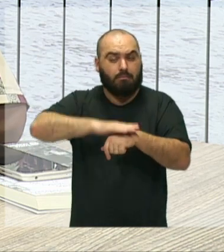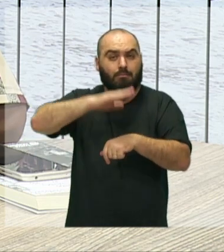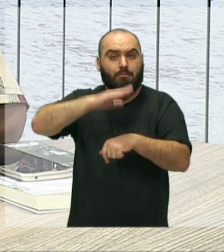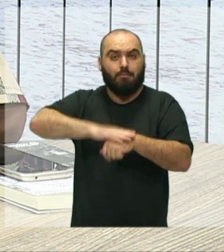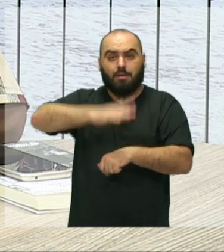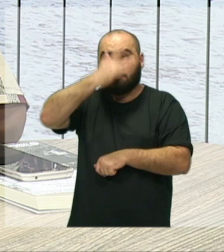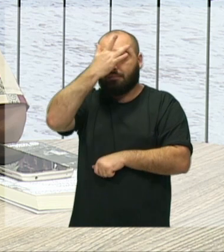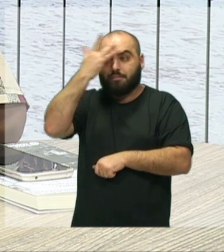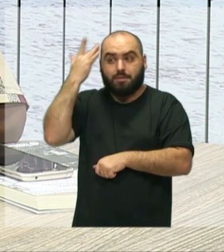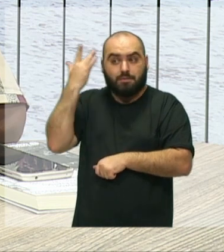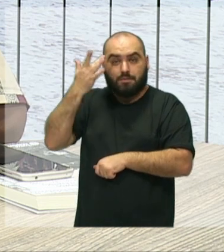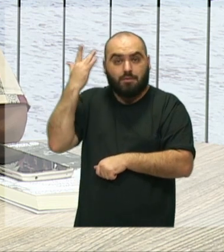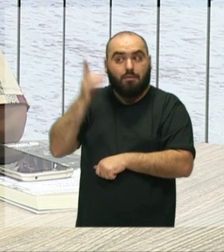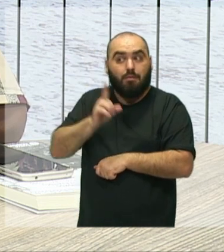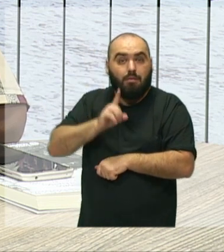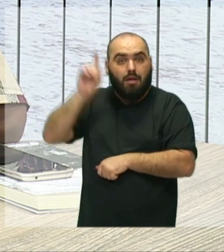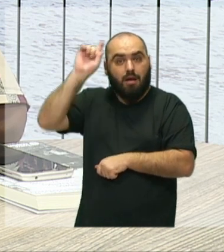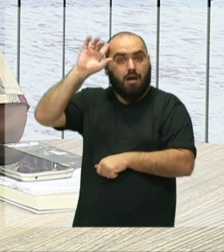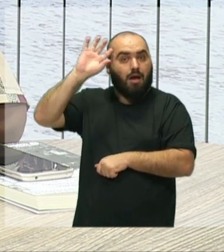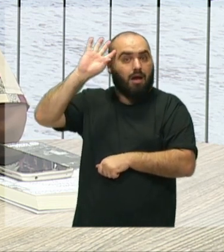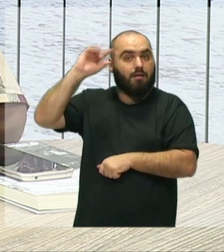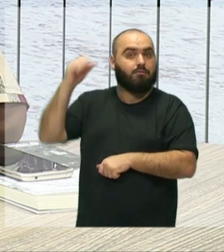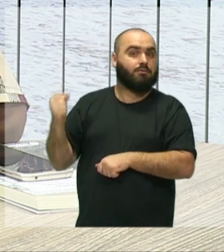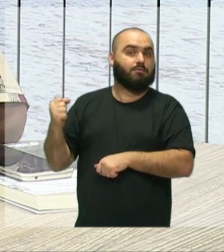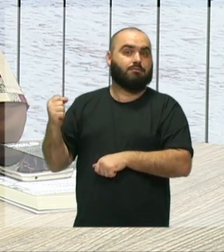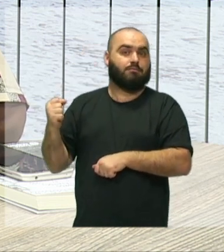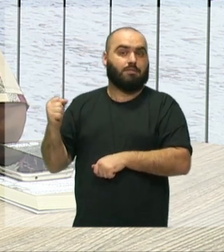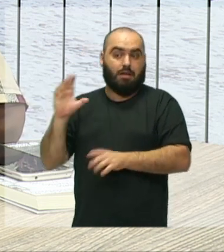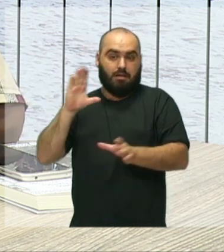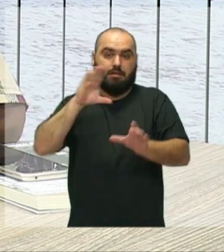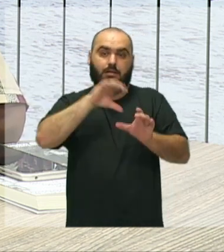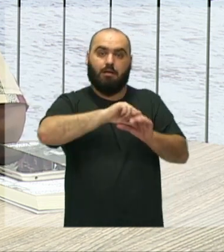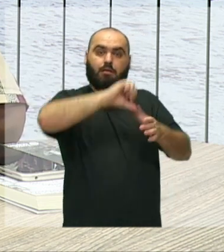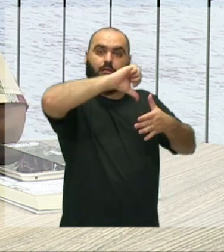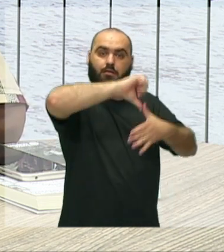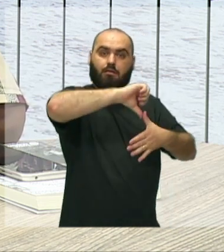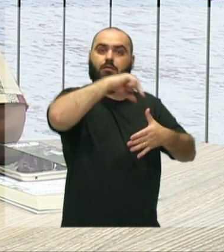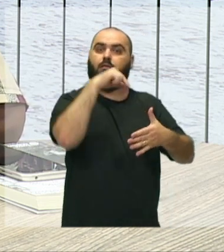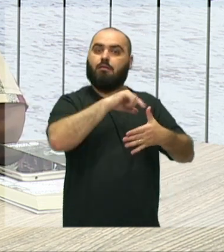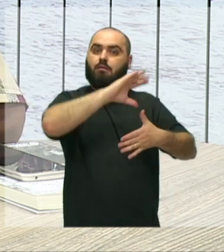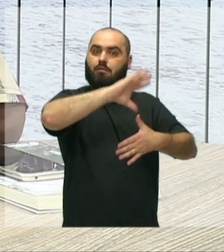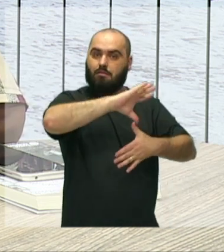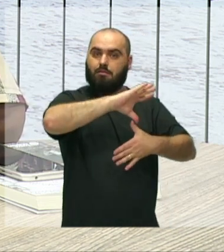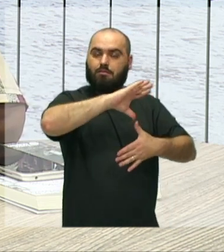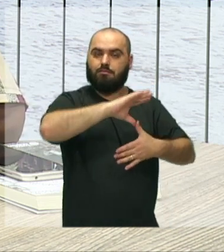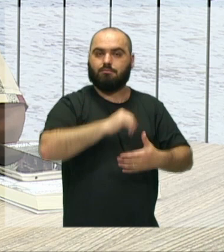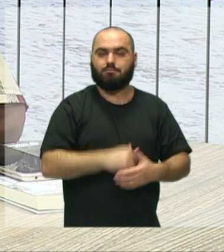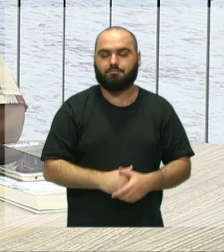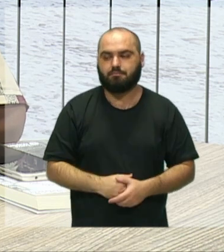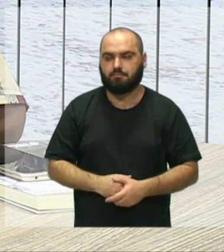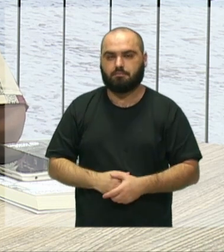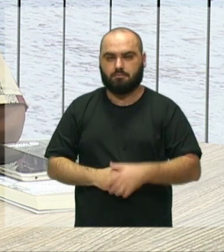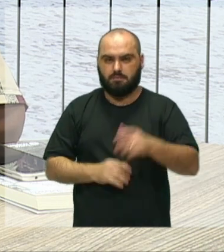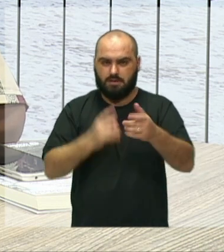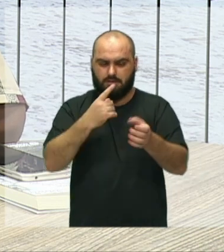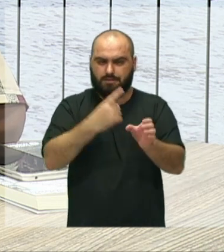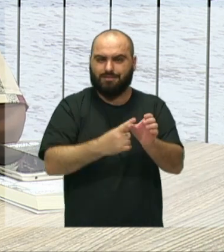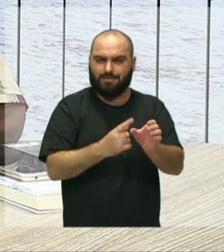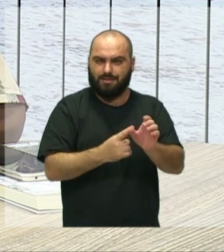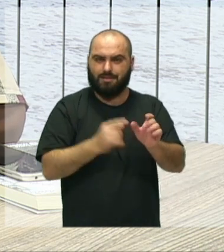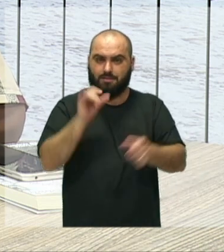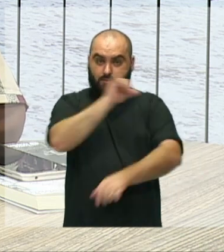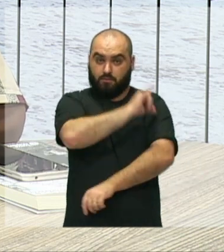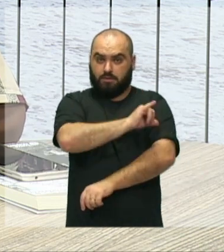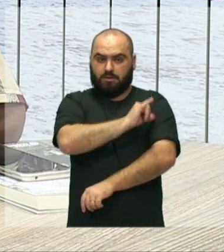populações de origem africana das Américas. A capital do Império, que era chamada de Corte, a cidade do Rio de Janeiro, era